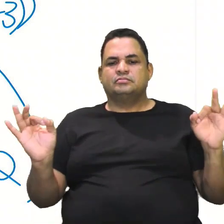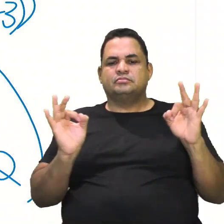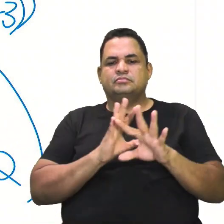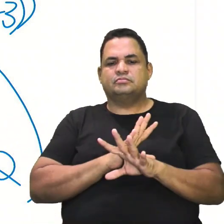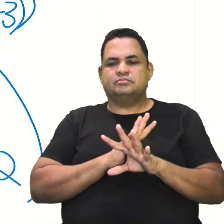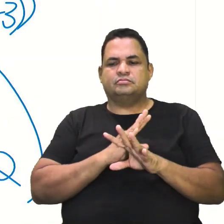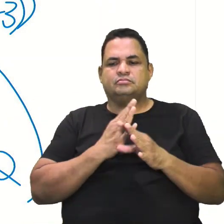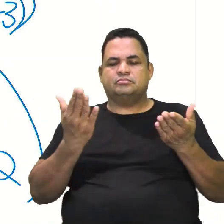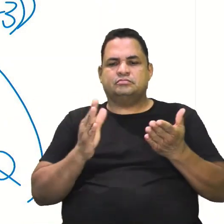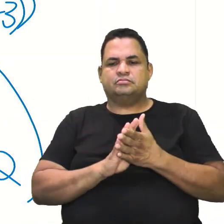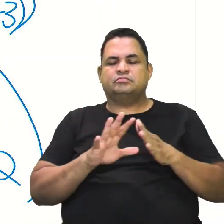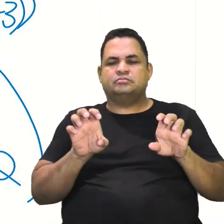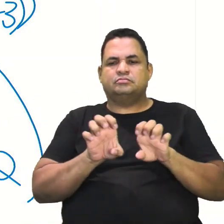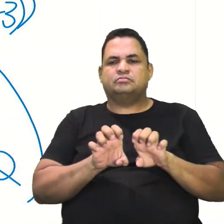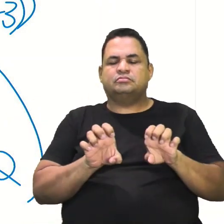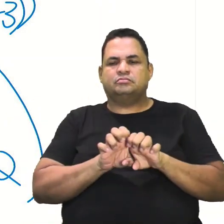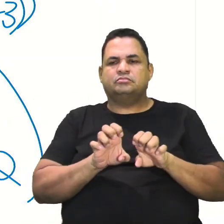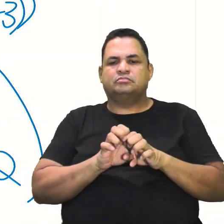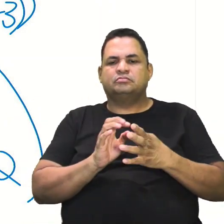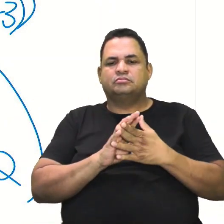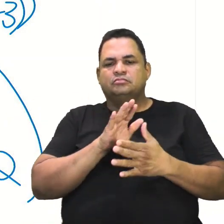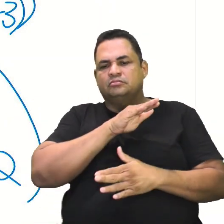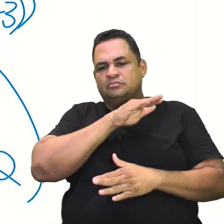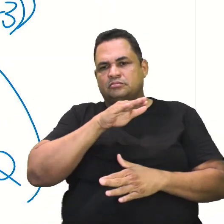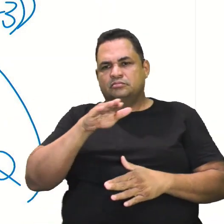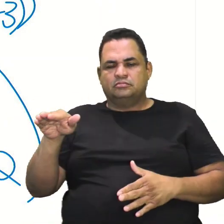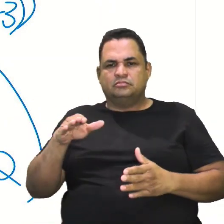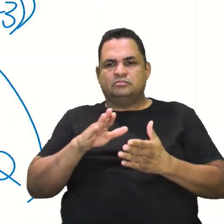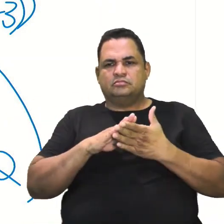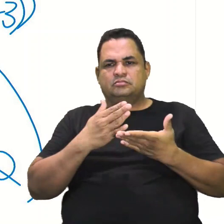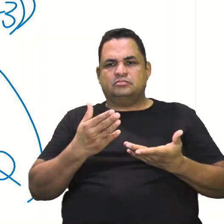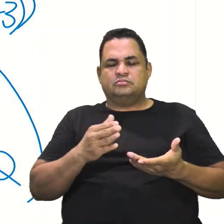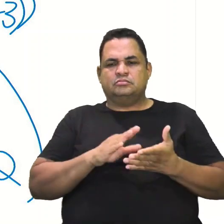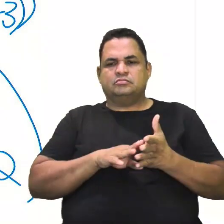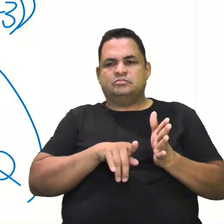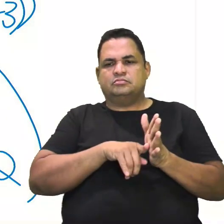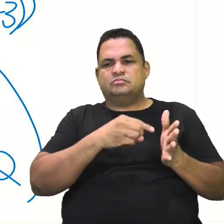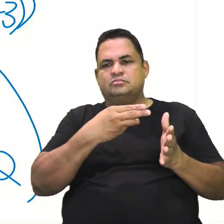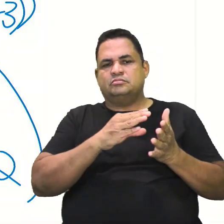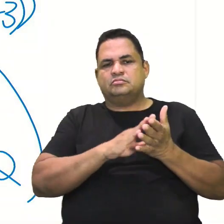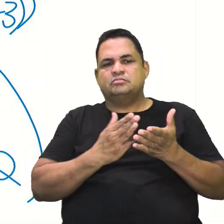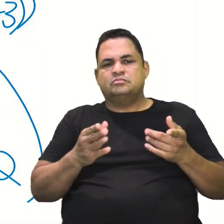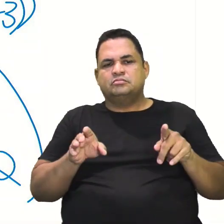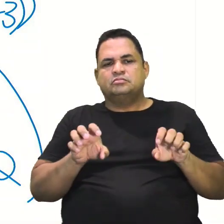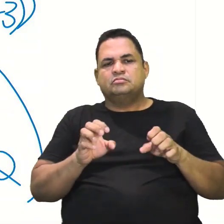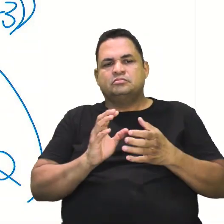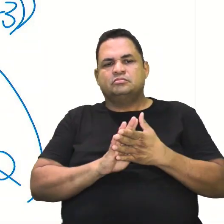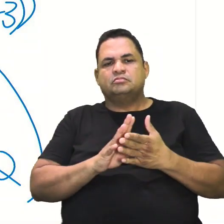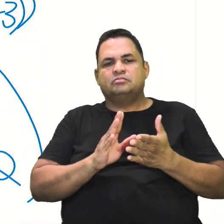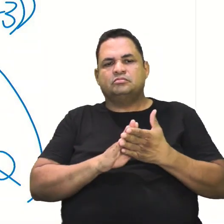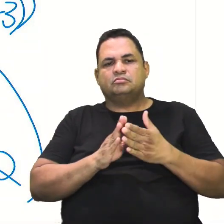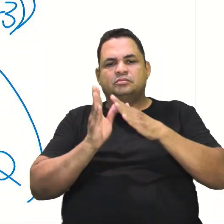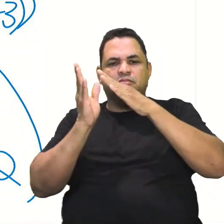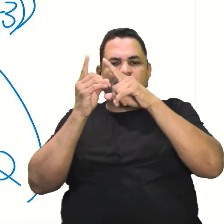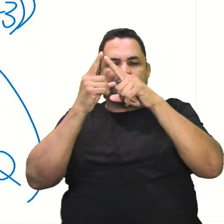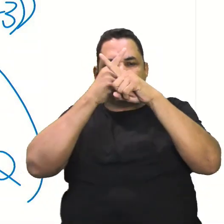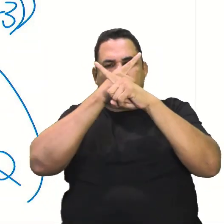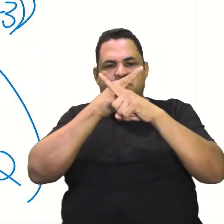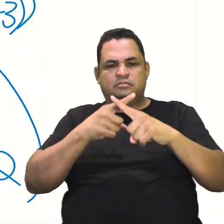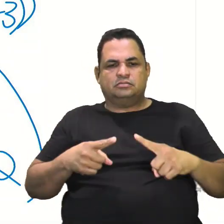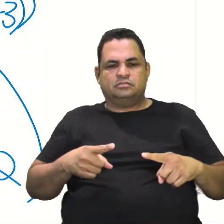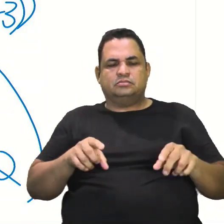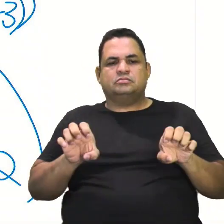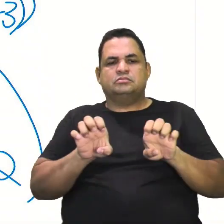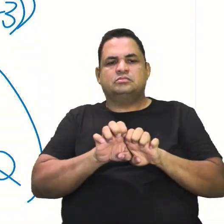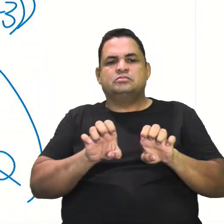Pronto, essa é a equação geral da reta que passa nesse ponto menos 13,2 e é perpendicular